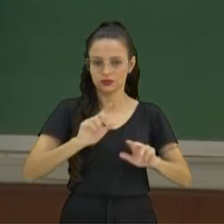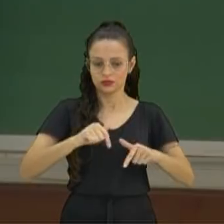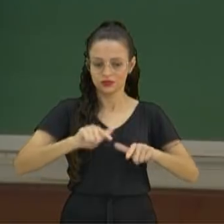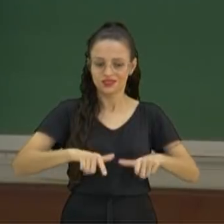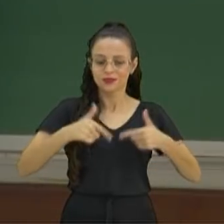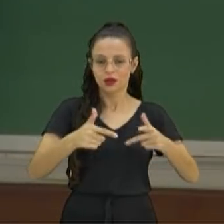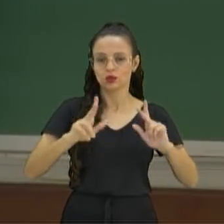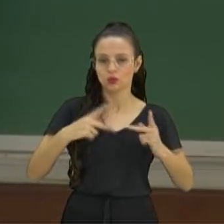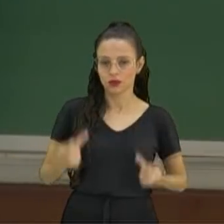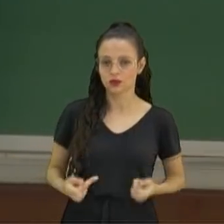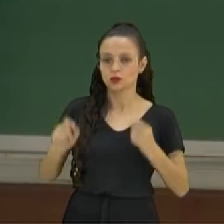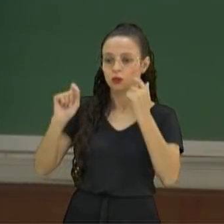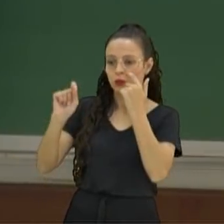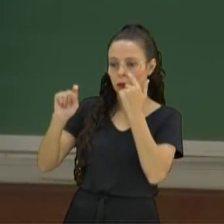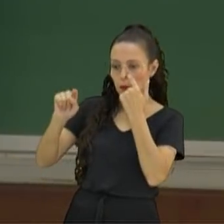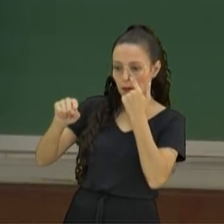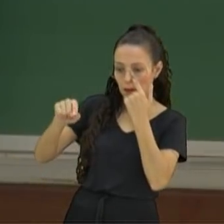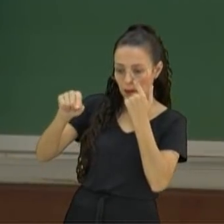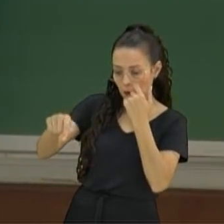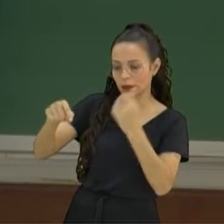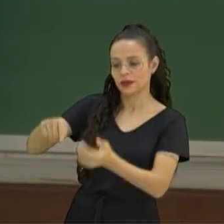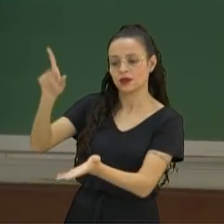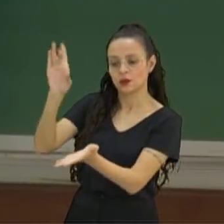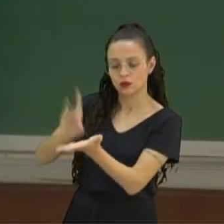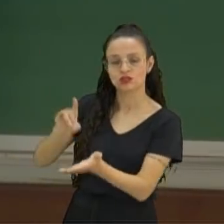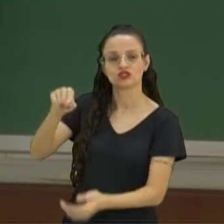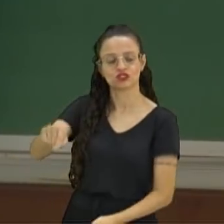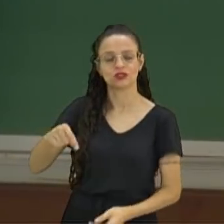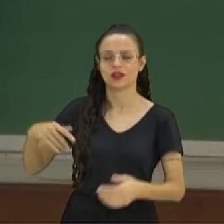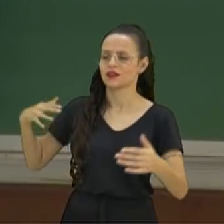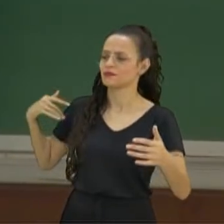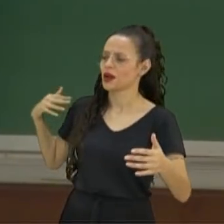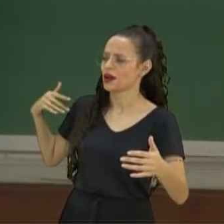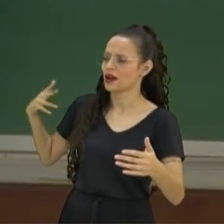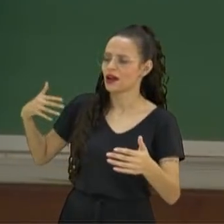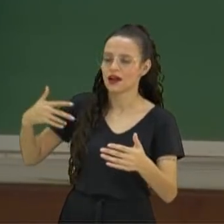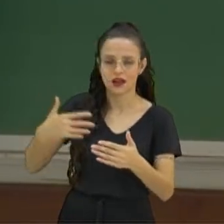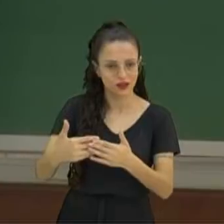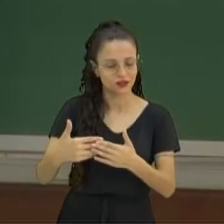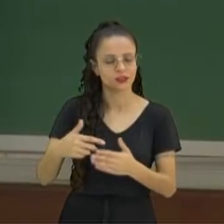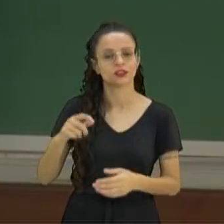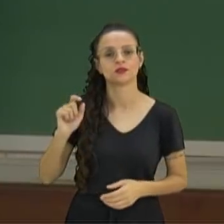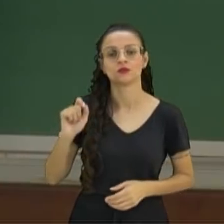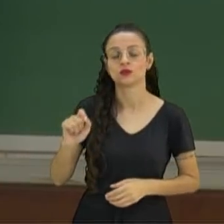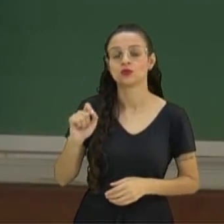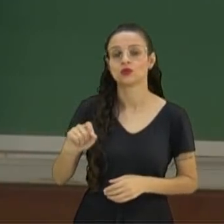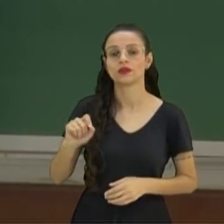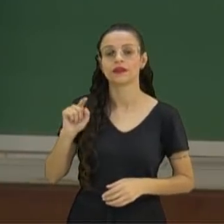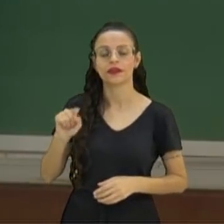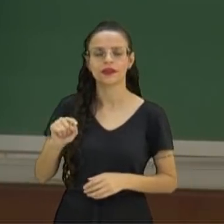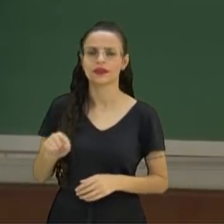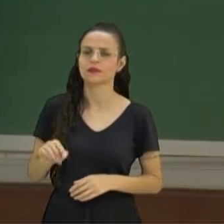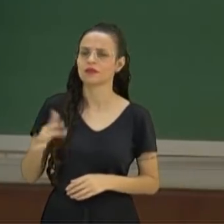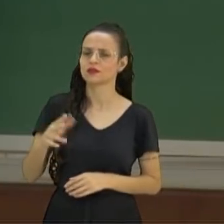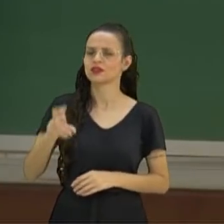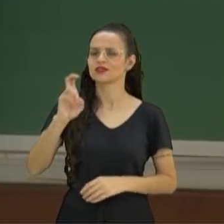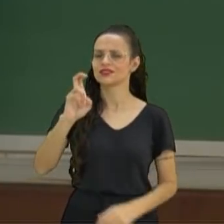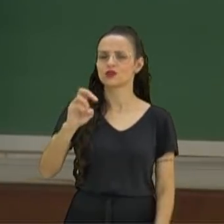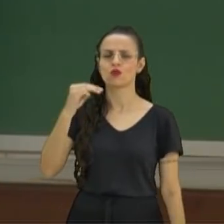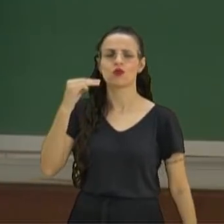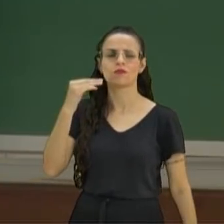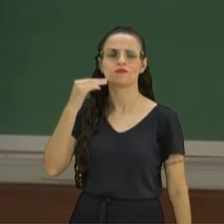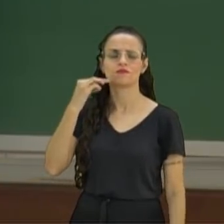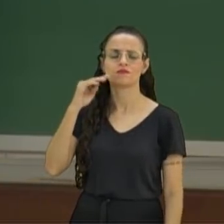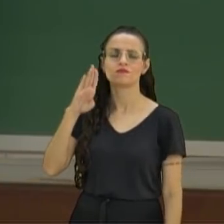aquilo que era original, que está ali ao longo da história do planeta, que é em torno de 5 bilhões